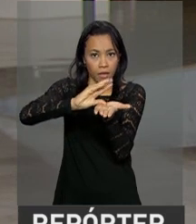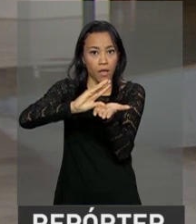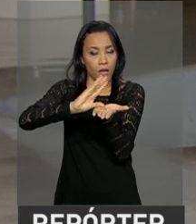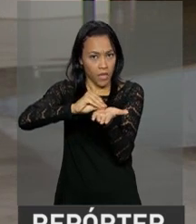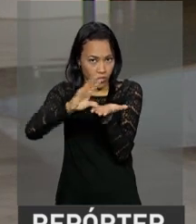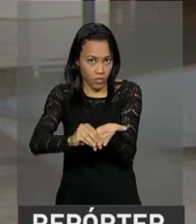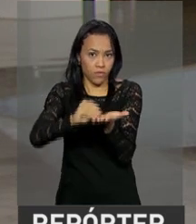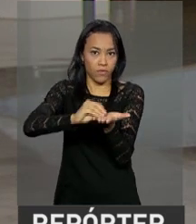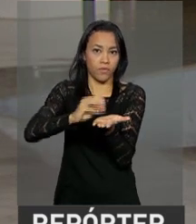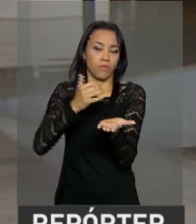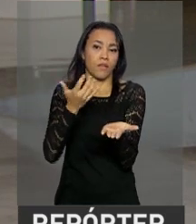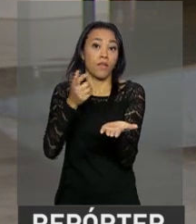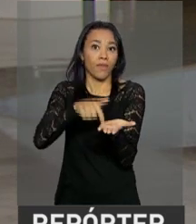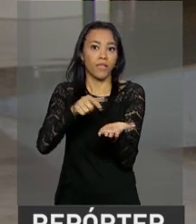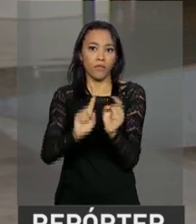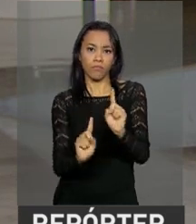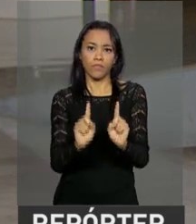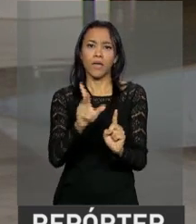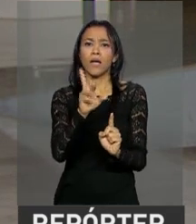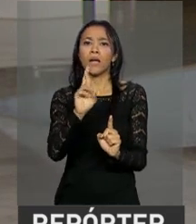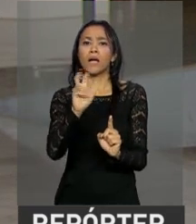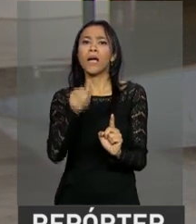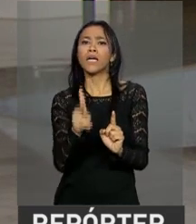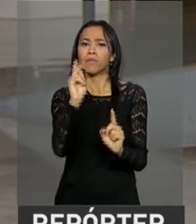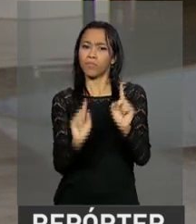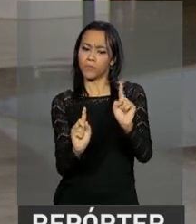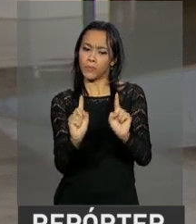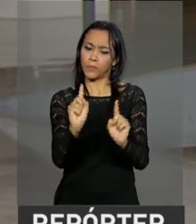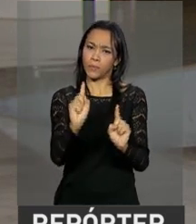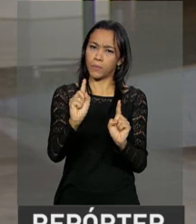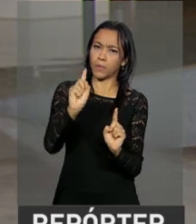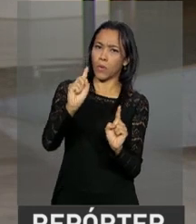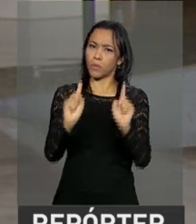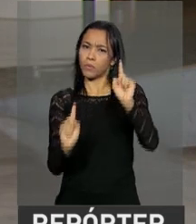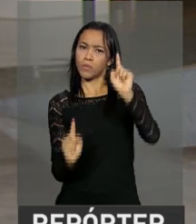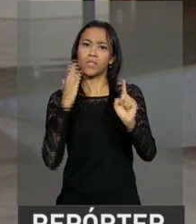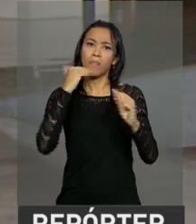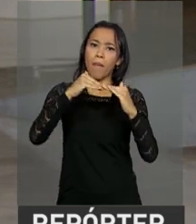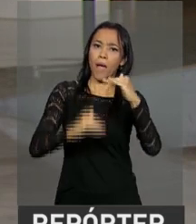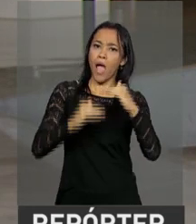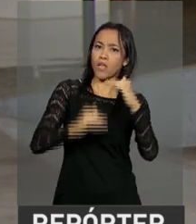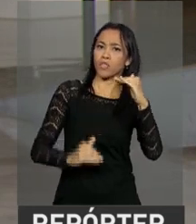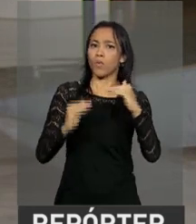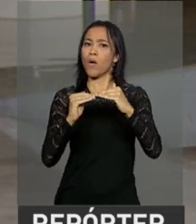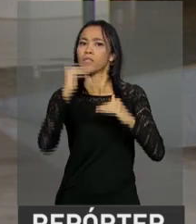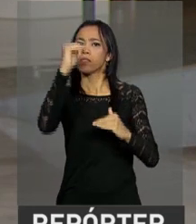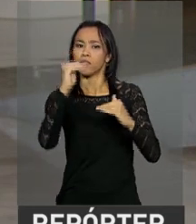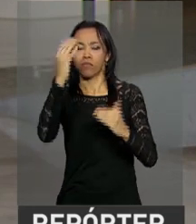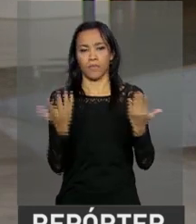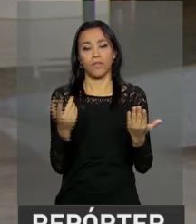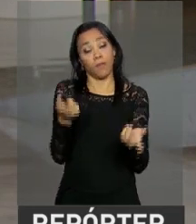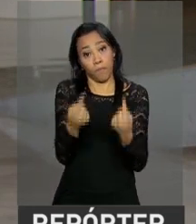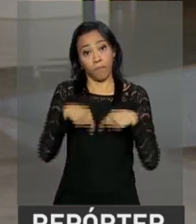ter um acesso a um ranking. Antes eles só podiam saber se eles estavam acima ou abaixo da nota de corte.